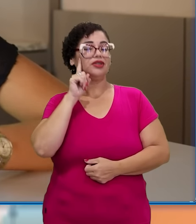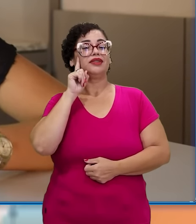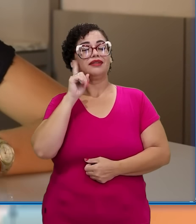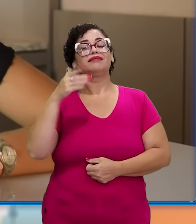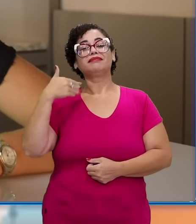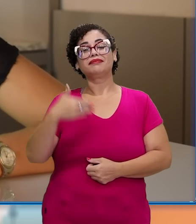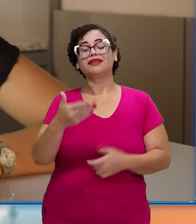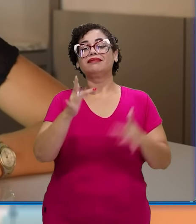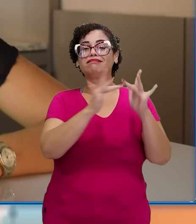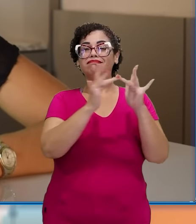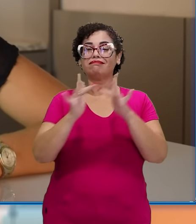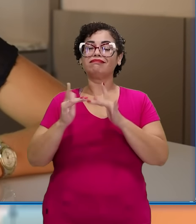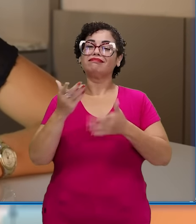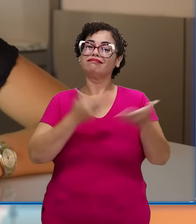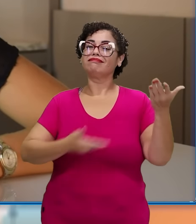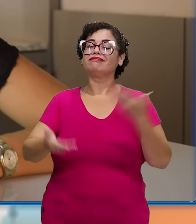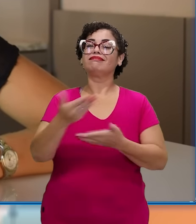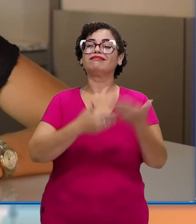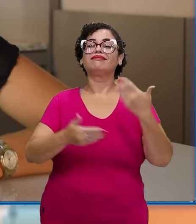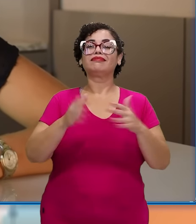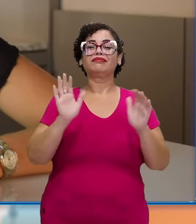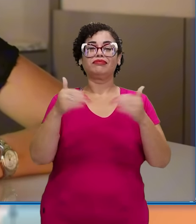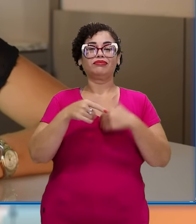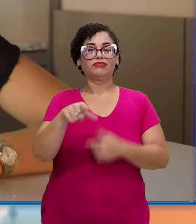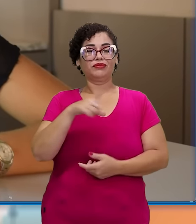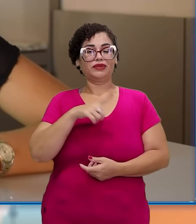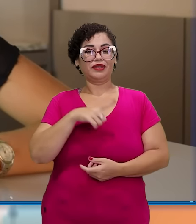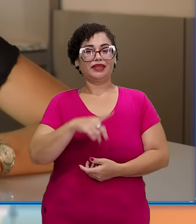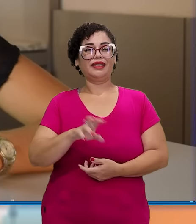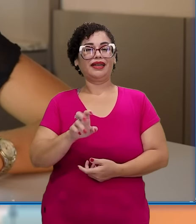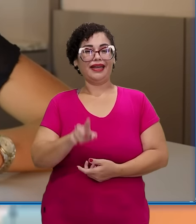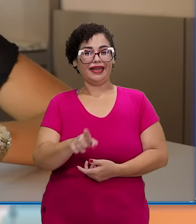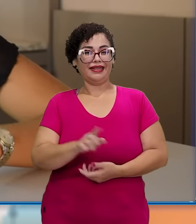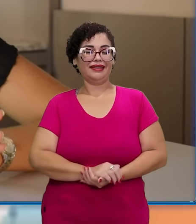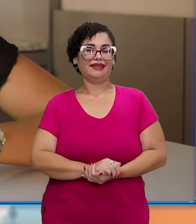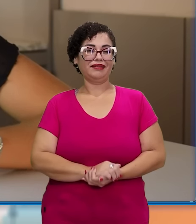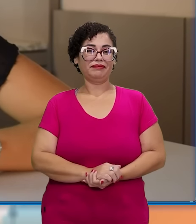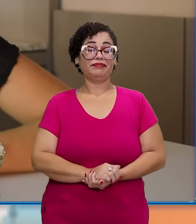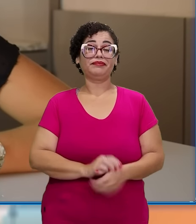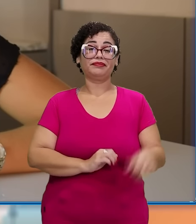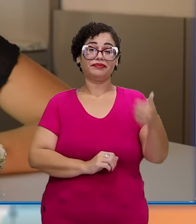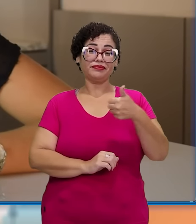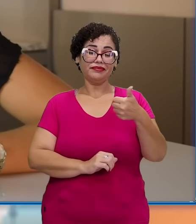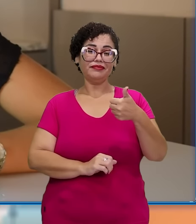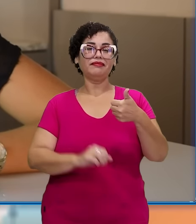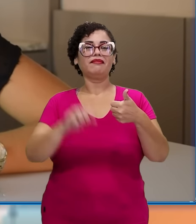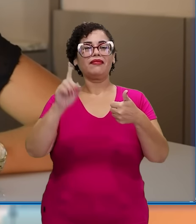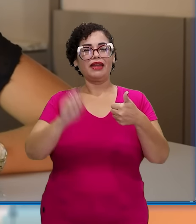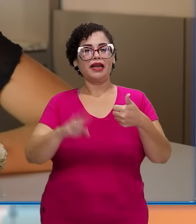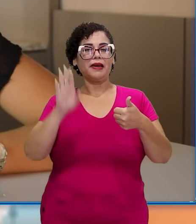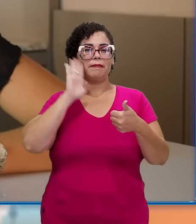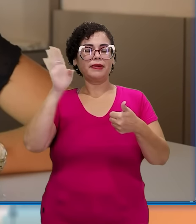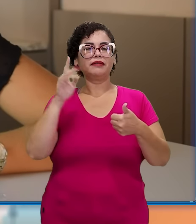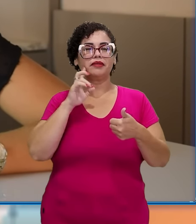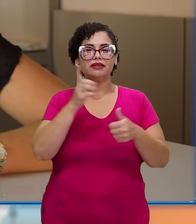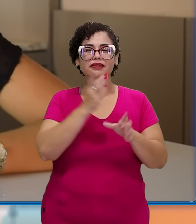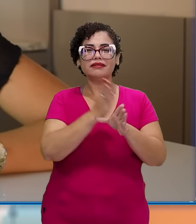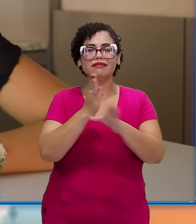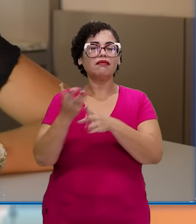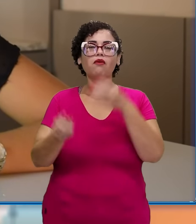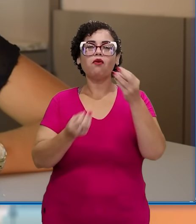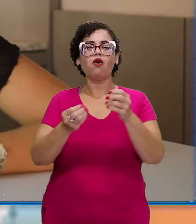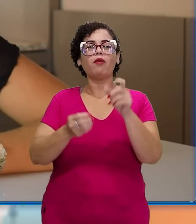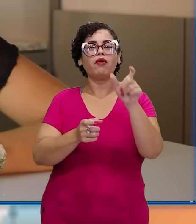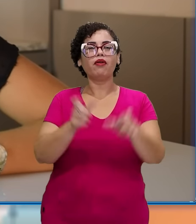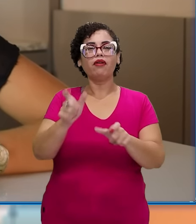usadas no dia a dia e nas interações sociais com pessoas que fazem parte do espectro A primeira é justamente